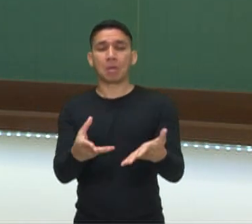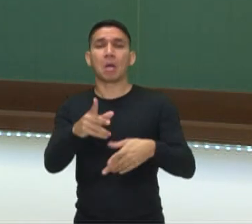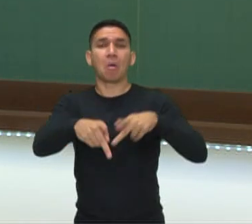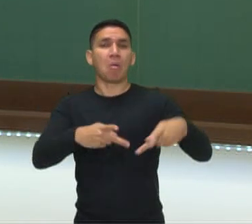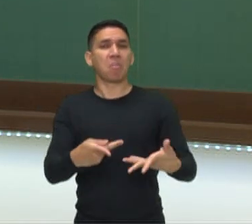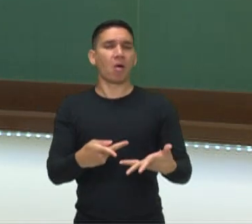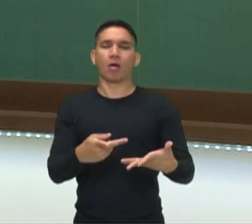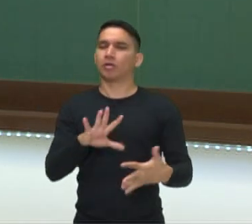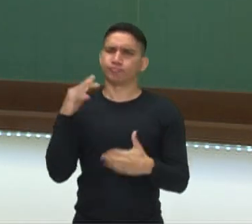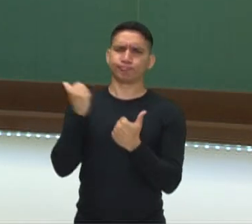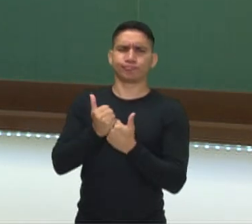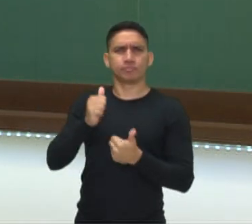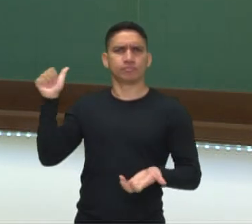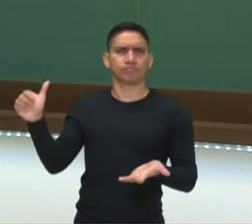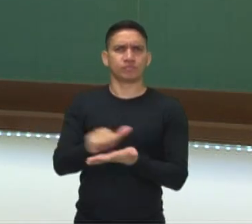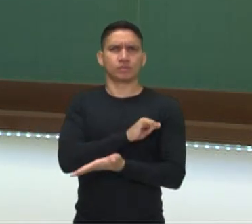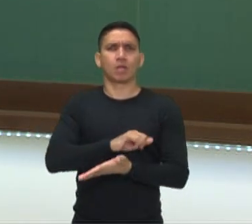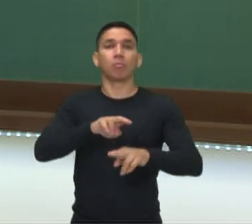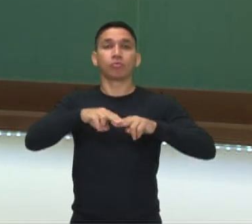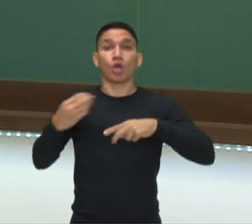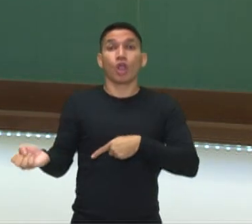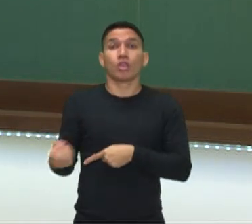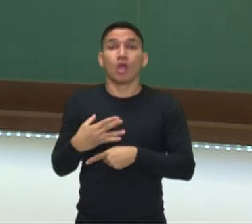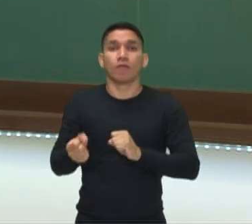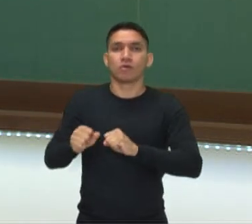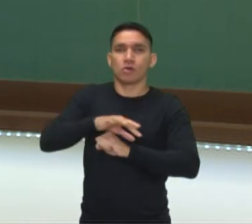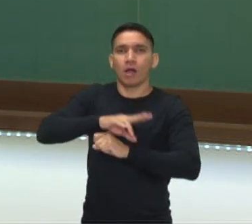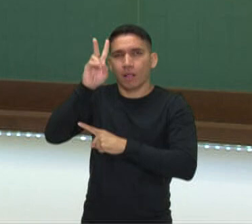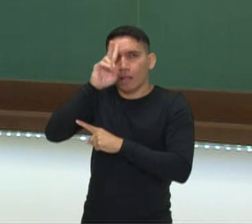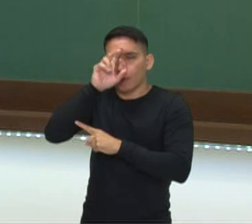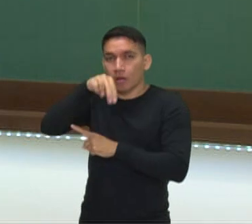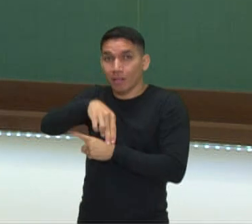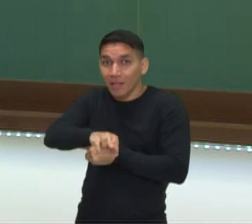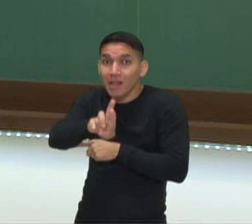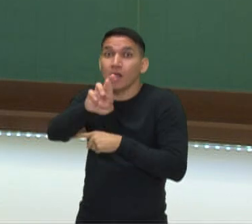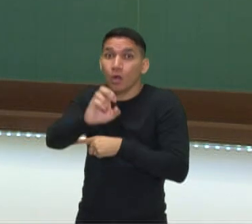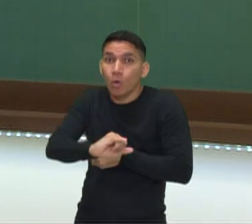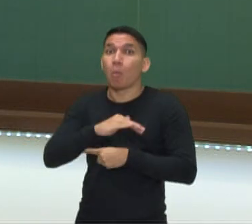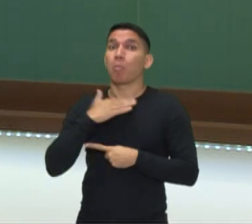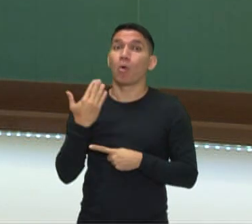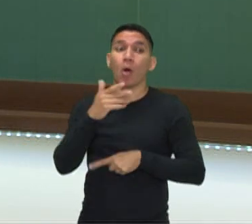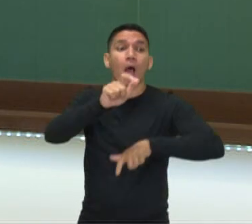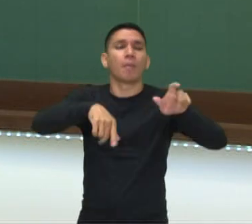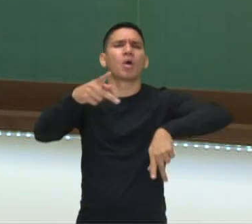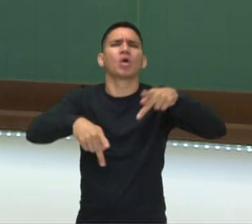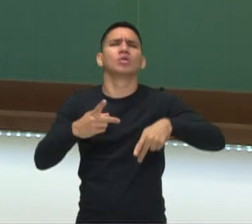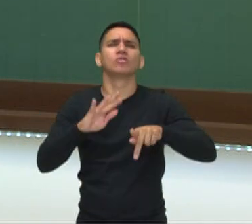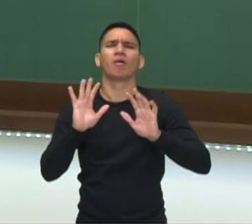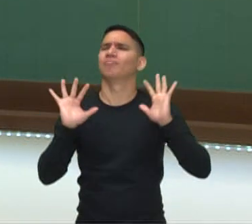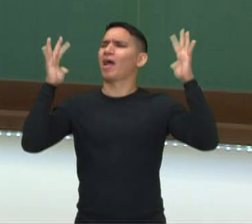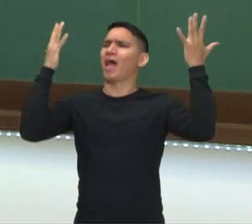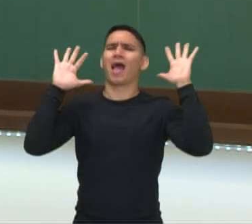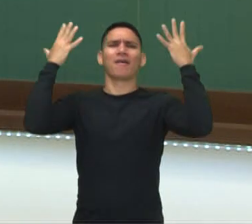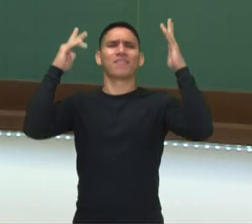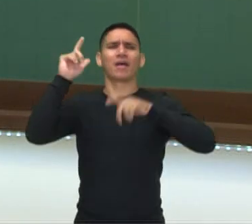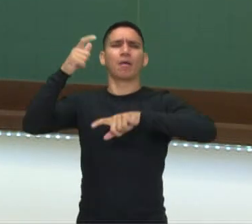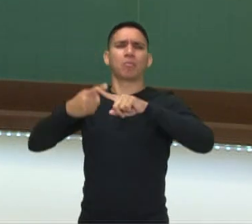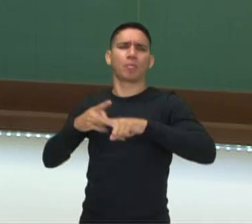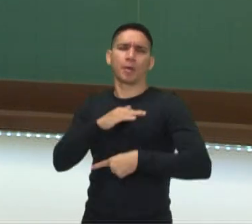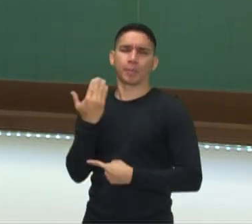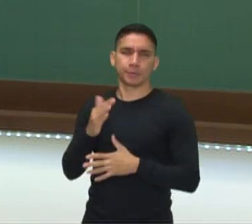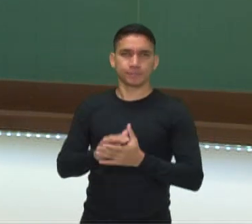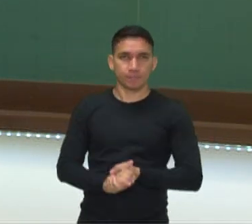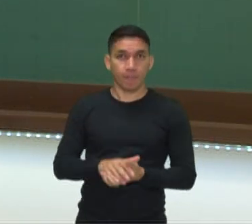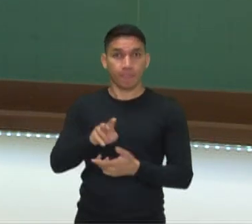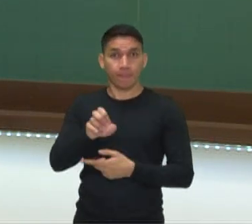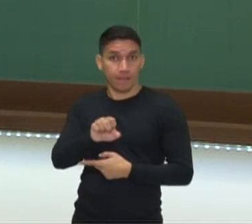e nisso fez uma nova Roma. Lembrando que quando Nero morreu, o povo romano comemorou pelas ruas a morte dele. Vespasiano ele fez